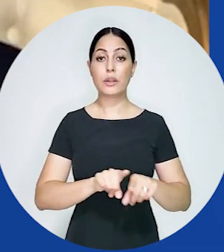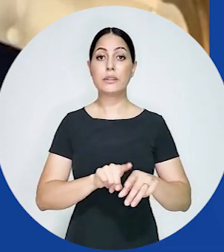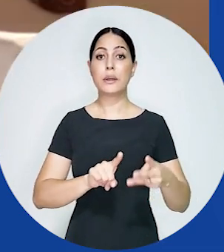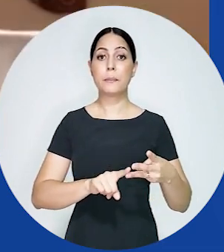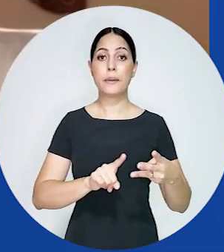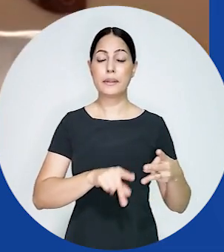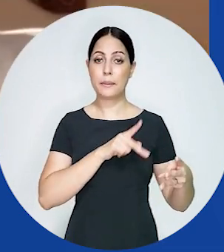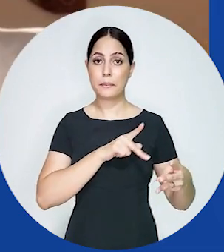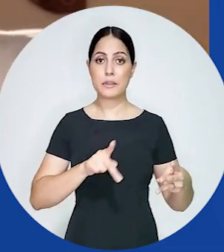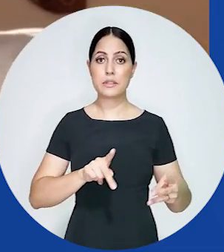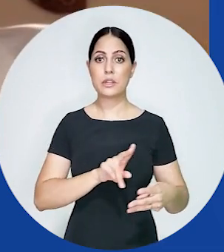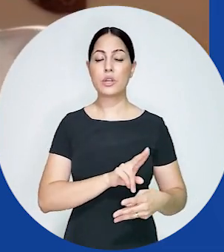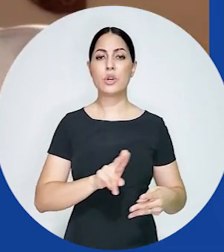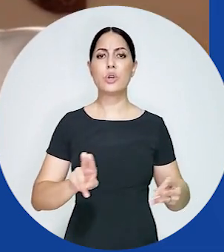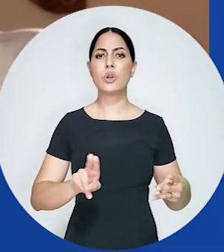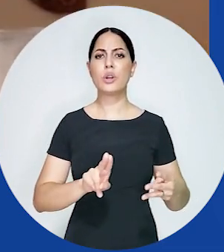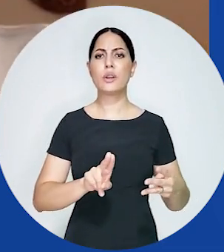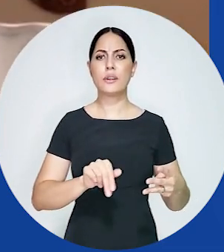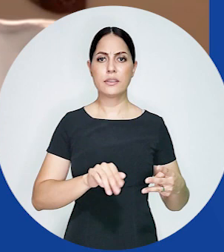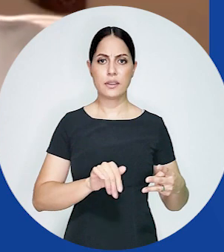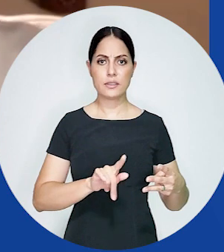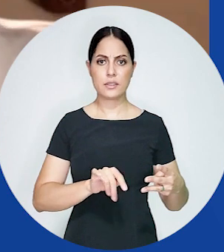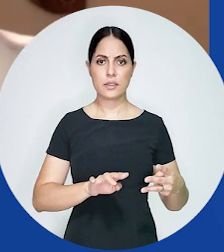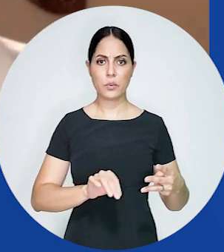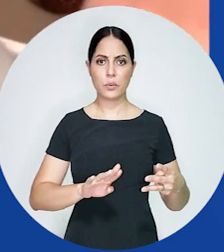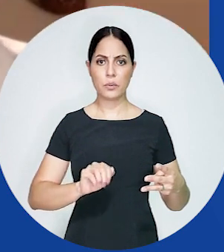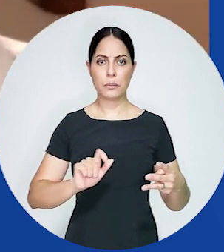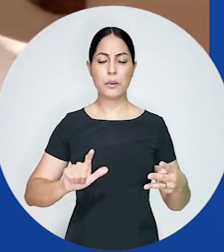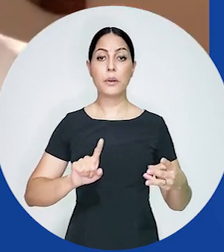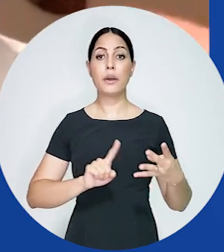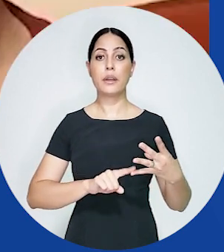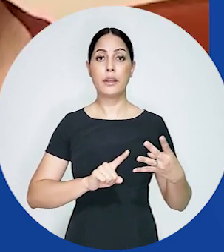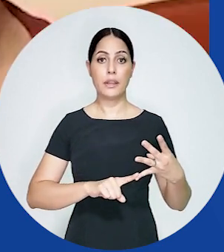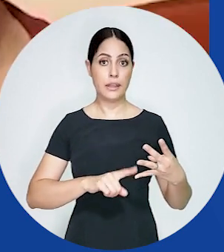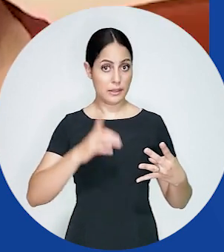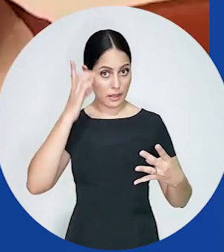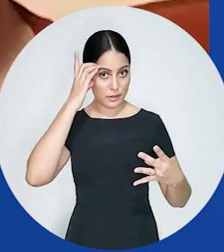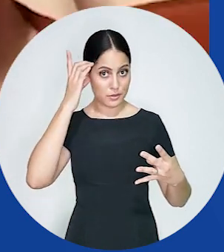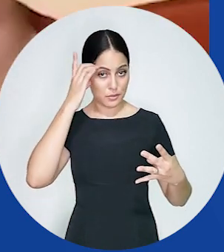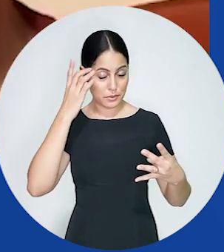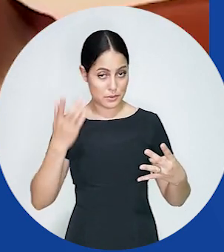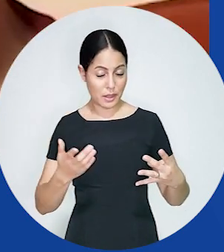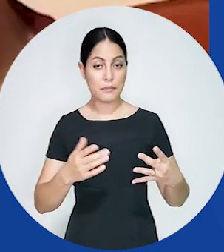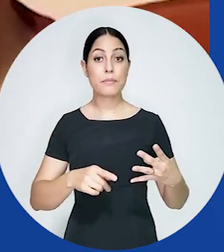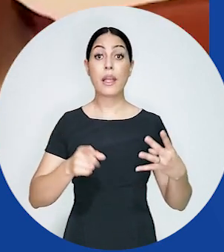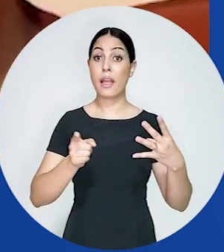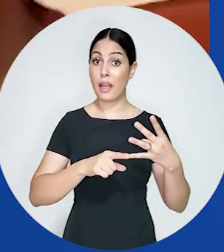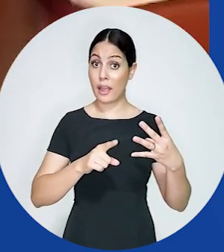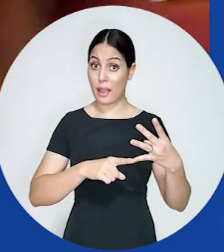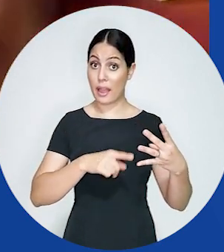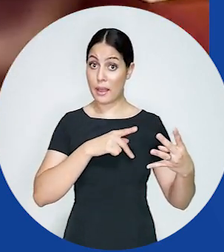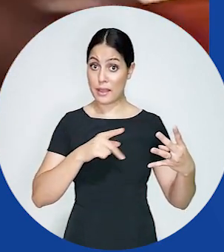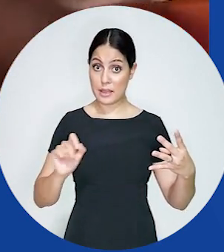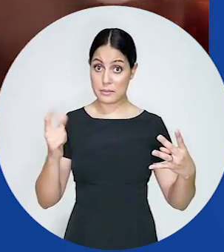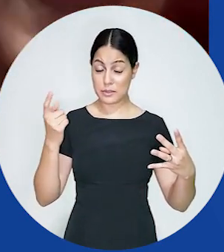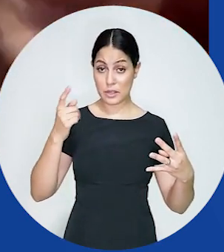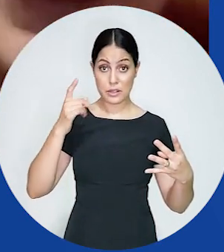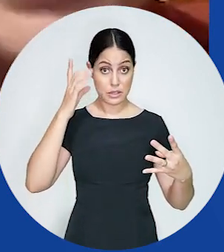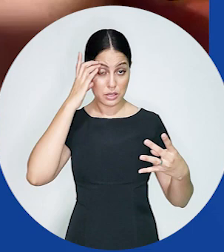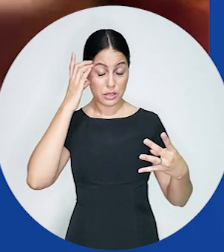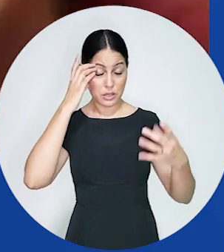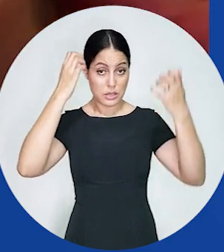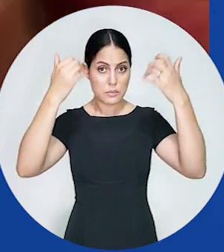Dantas, da presidente da Fundação Tide Setúbal, Neca Setúbal, e da ex-presidente da República, Dilma Rousseff,